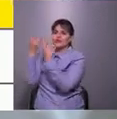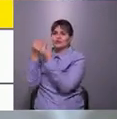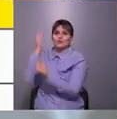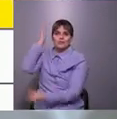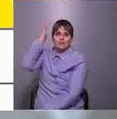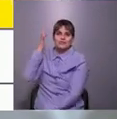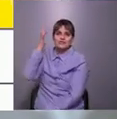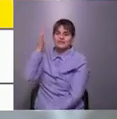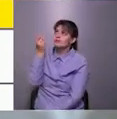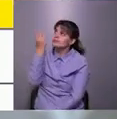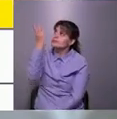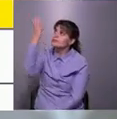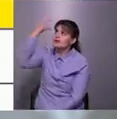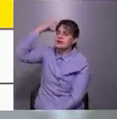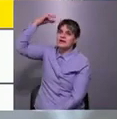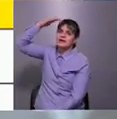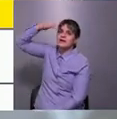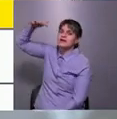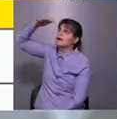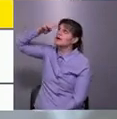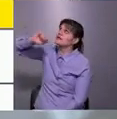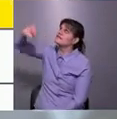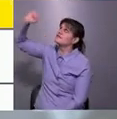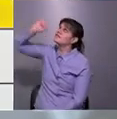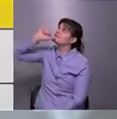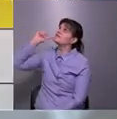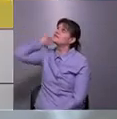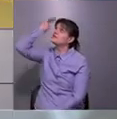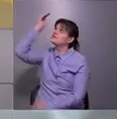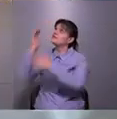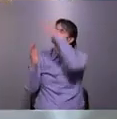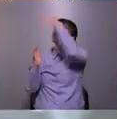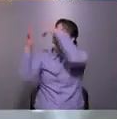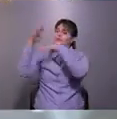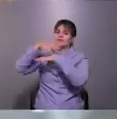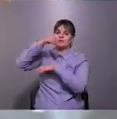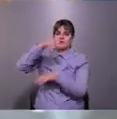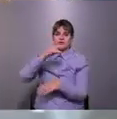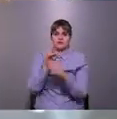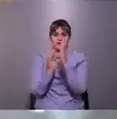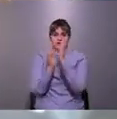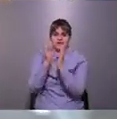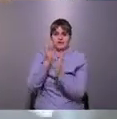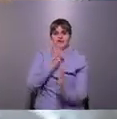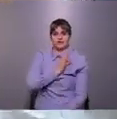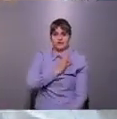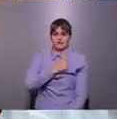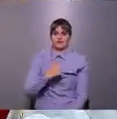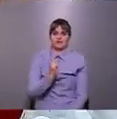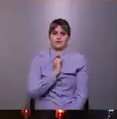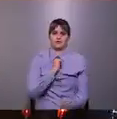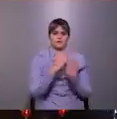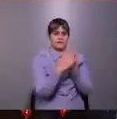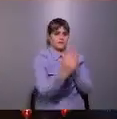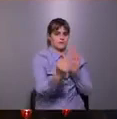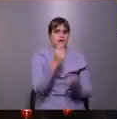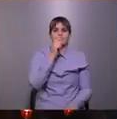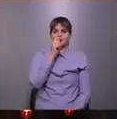santos no reino dos céus. Por Cristo nosso Senhor. Amém.